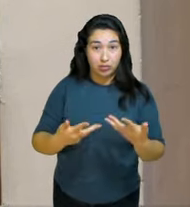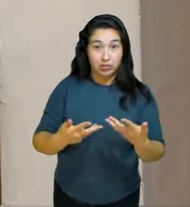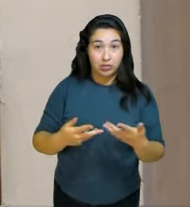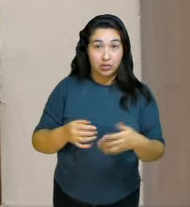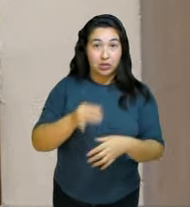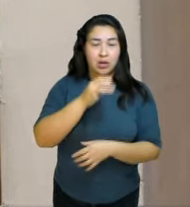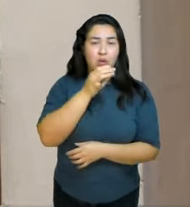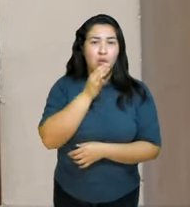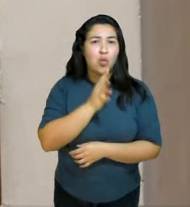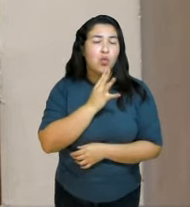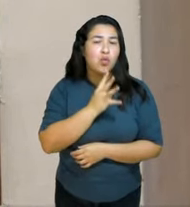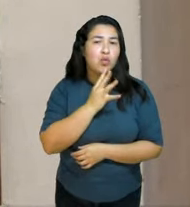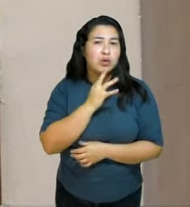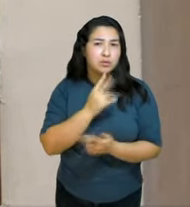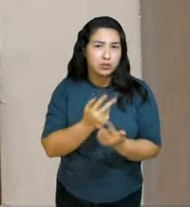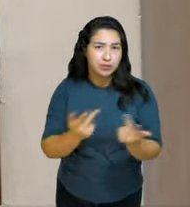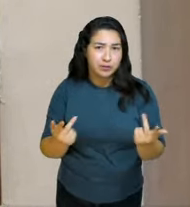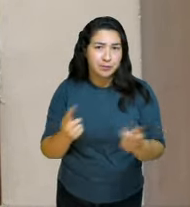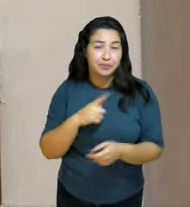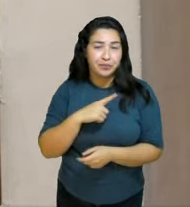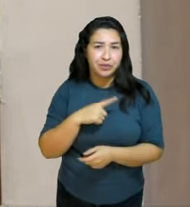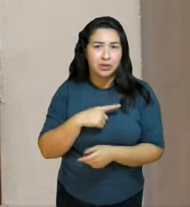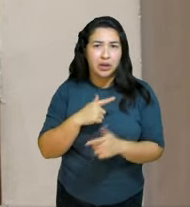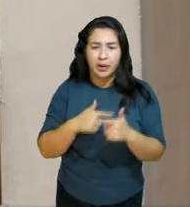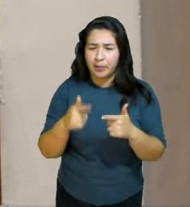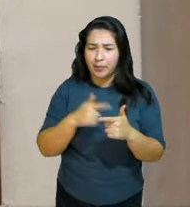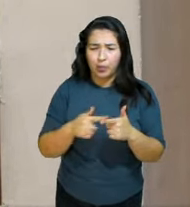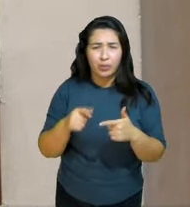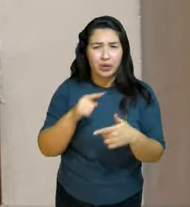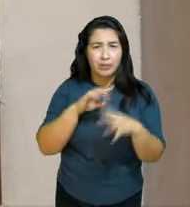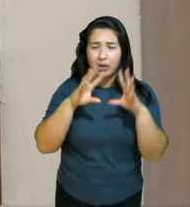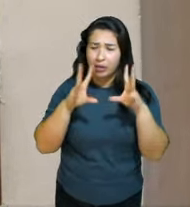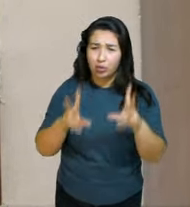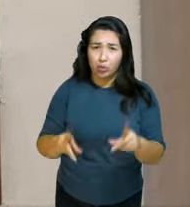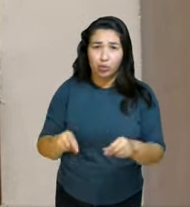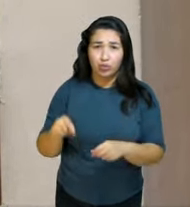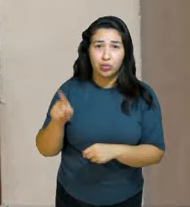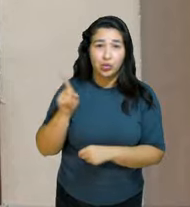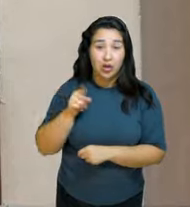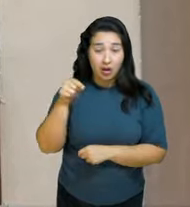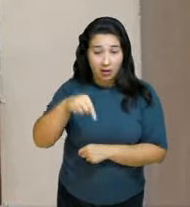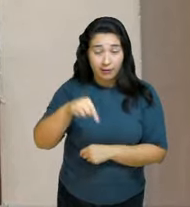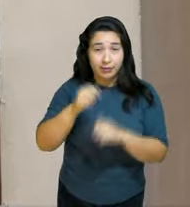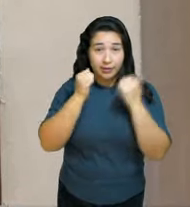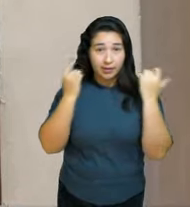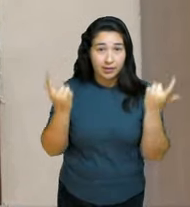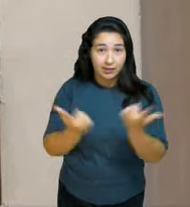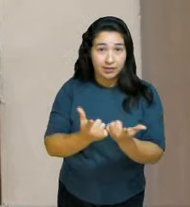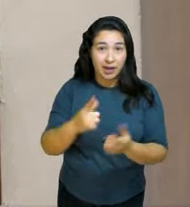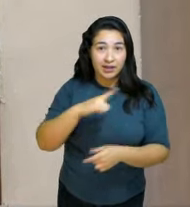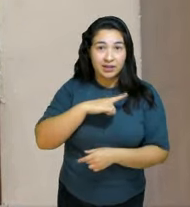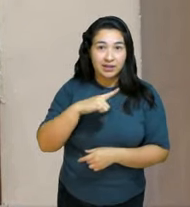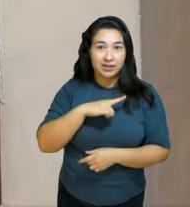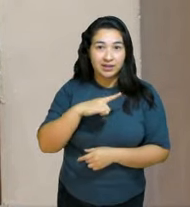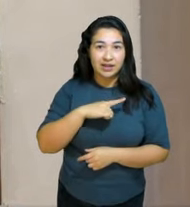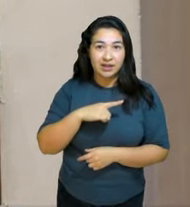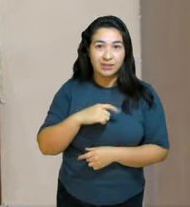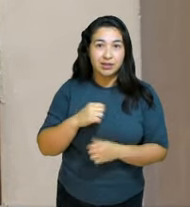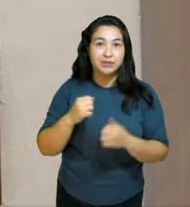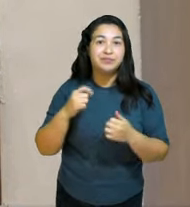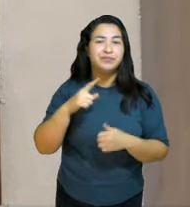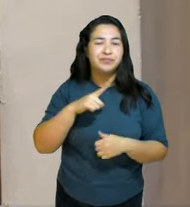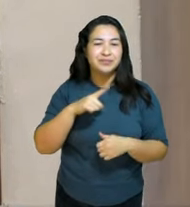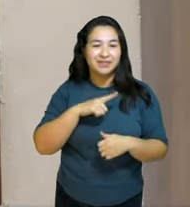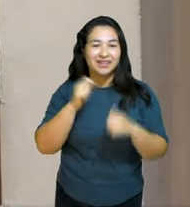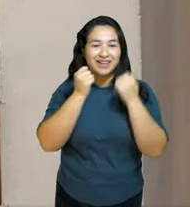conhecimento. Nós temos problema de todas as partes. Aqui mesmo na Leste, se verificar, tem algum problema aí. Mas há que se